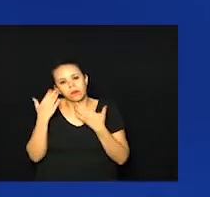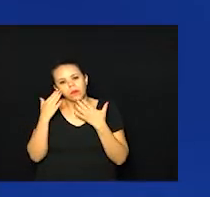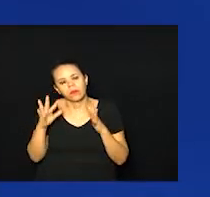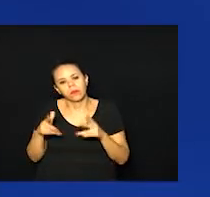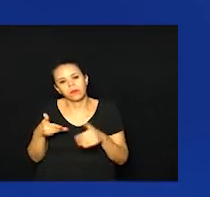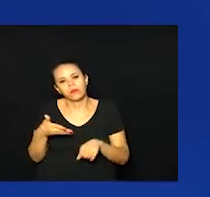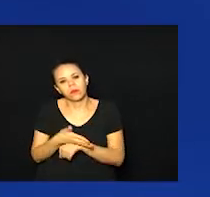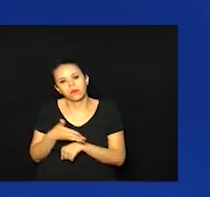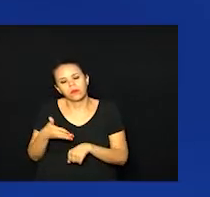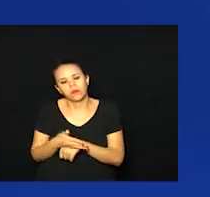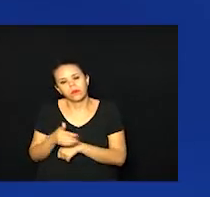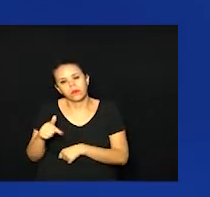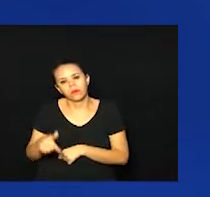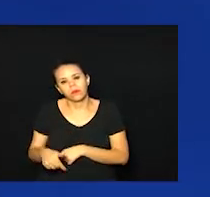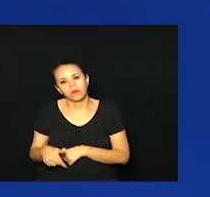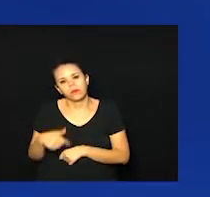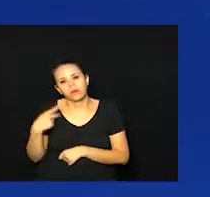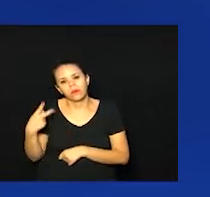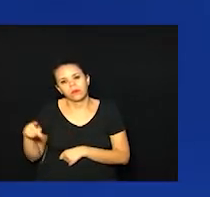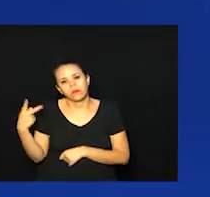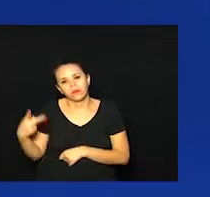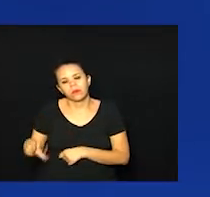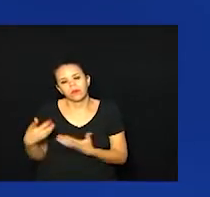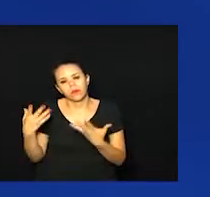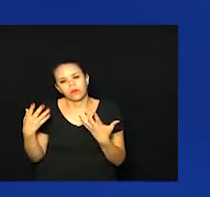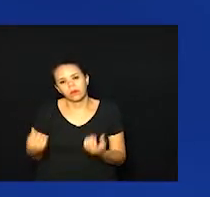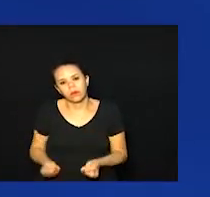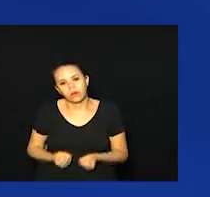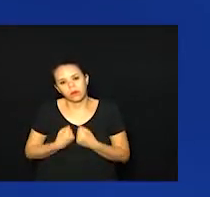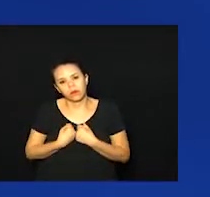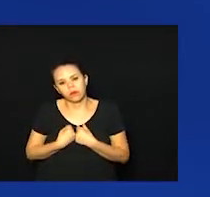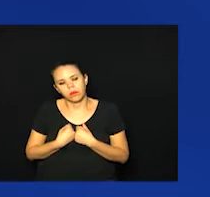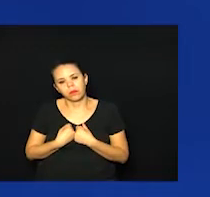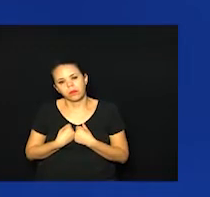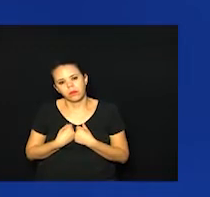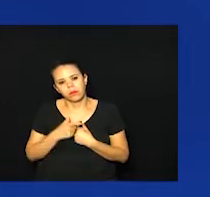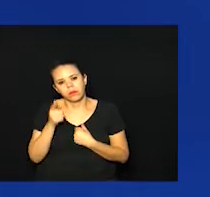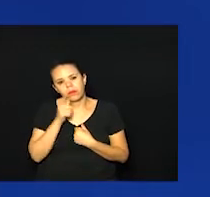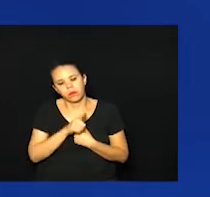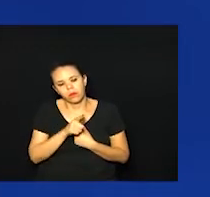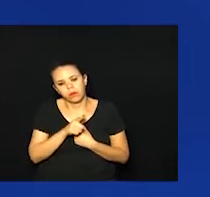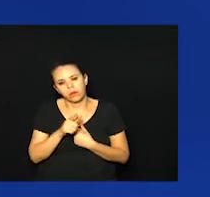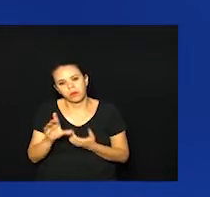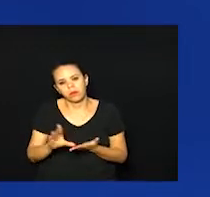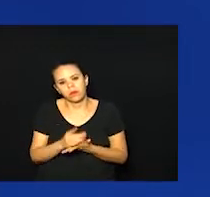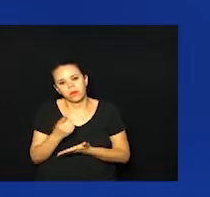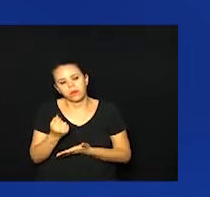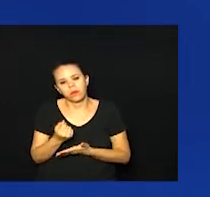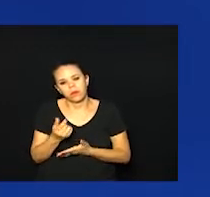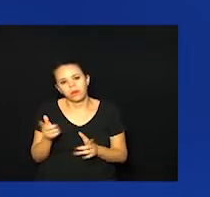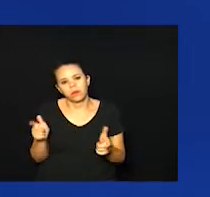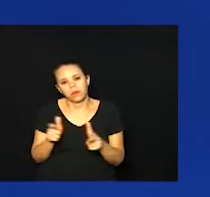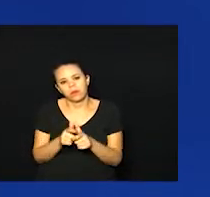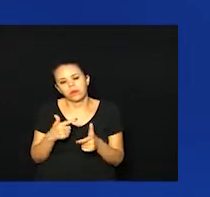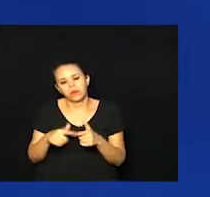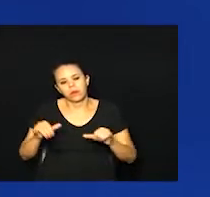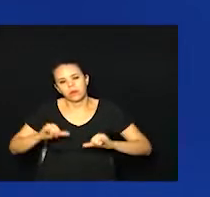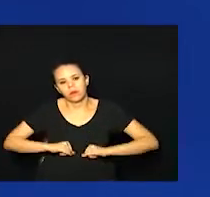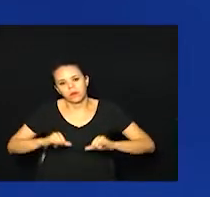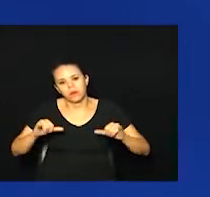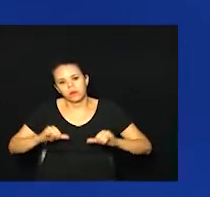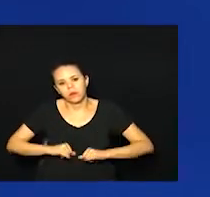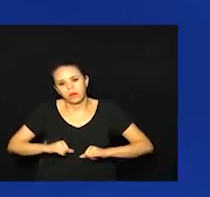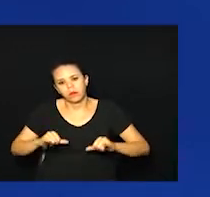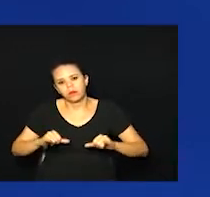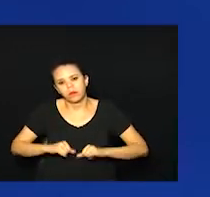tua participação, a tua hospitalidade aqui, para que a gente consiga esses recursos para amenizar o sofrimento